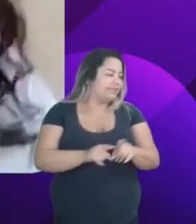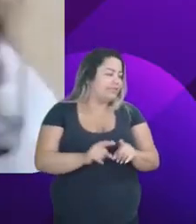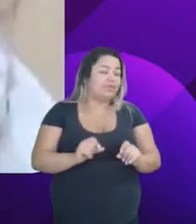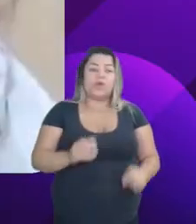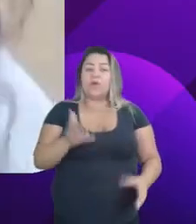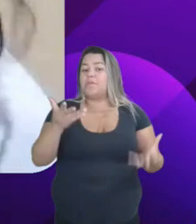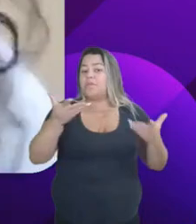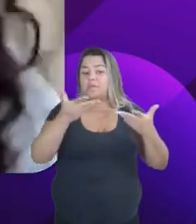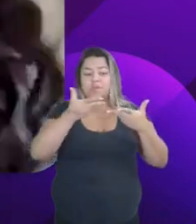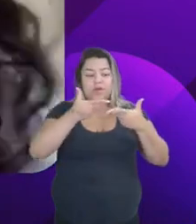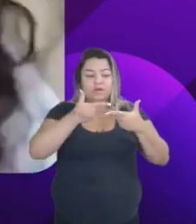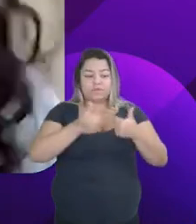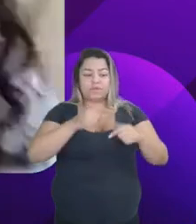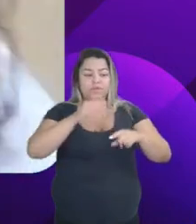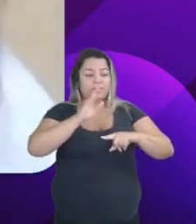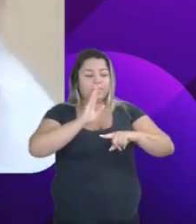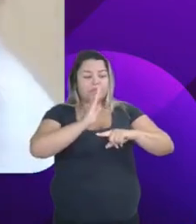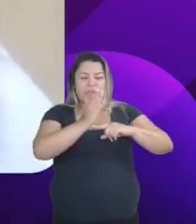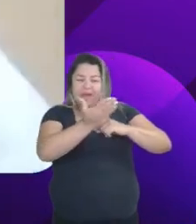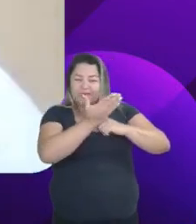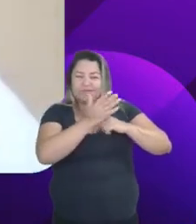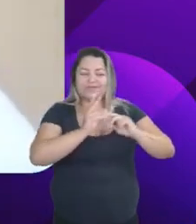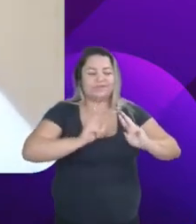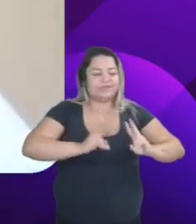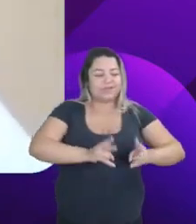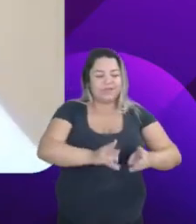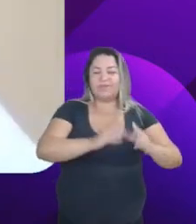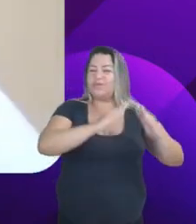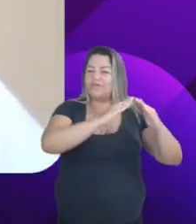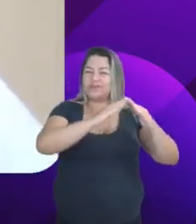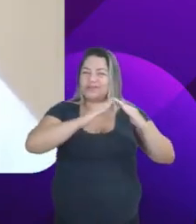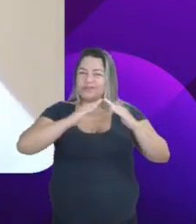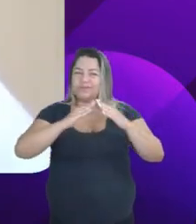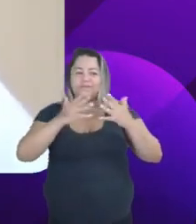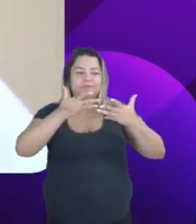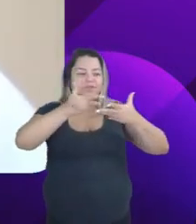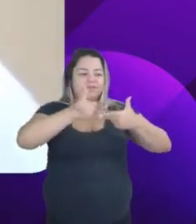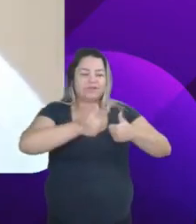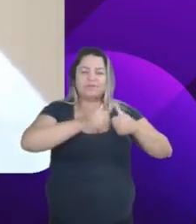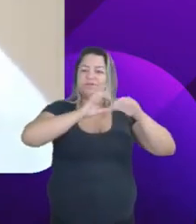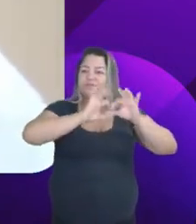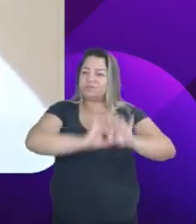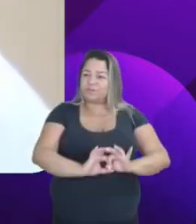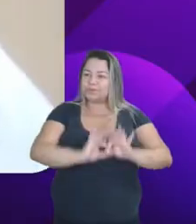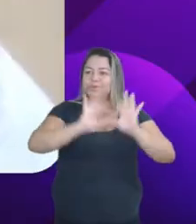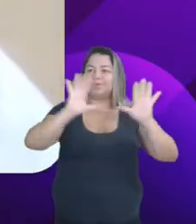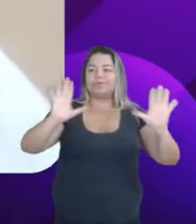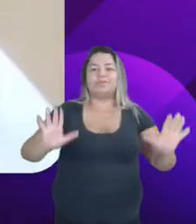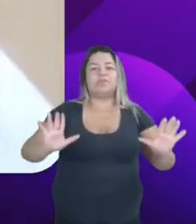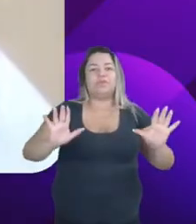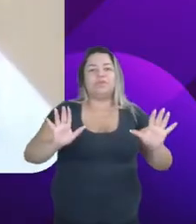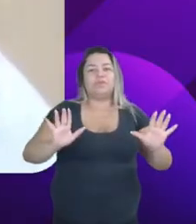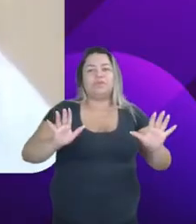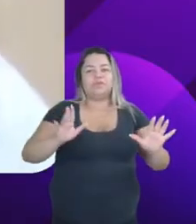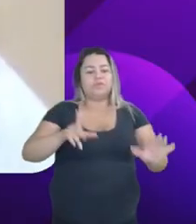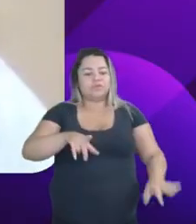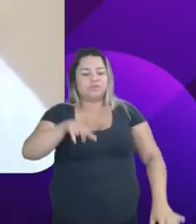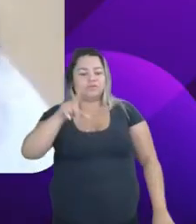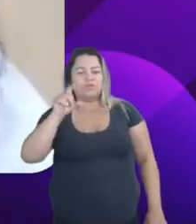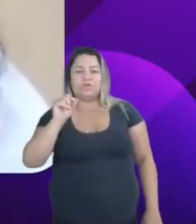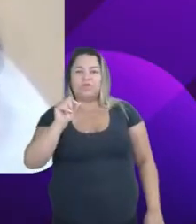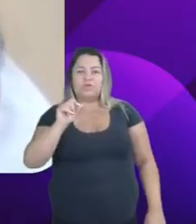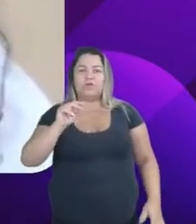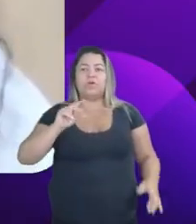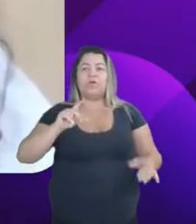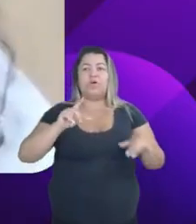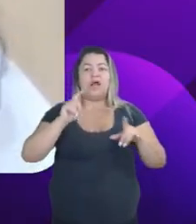cara maravilhoso que me ajuda sempre, um vizinho genial, está sempre de prontidão. Mas quando ele faz essa escolha, o adjetivo